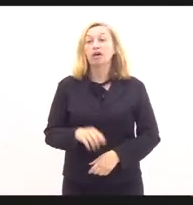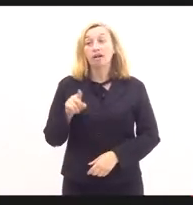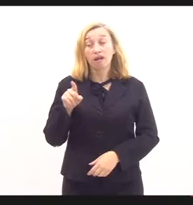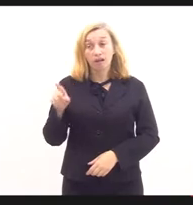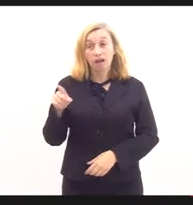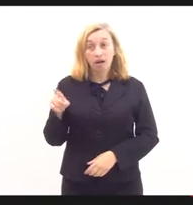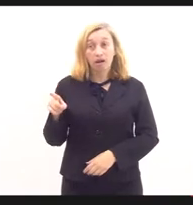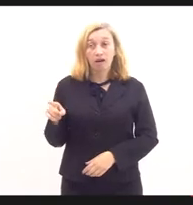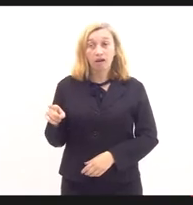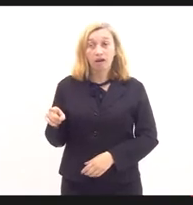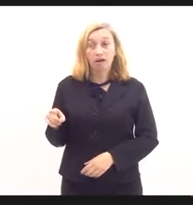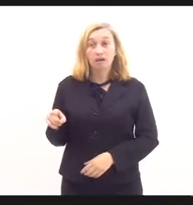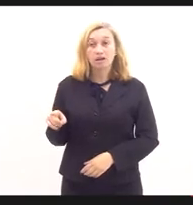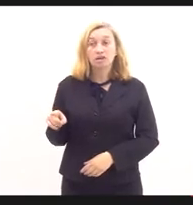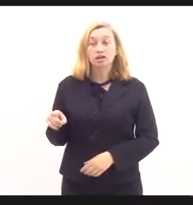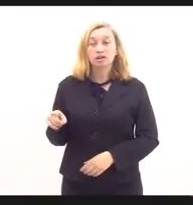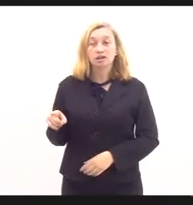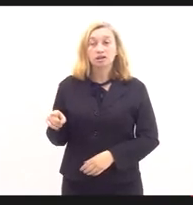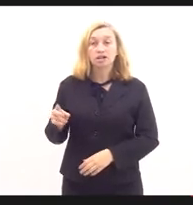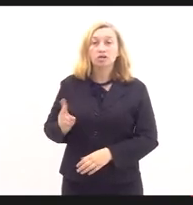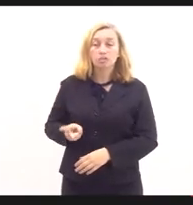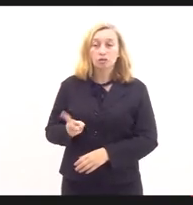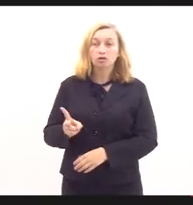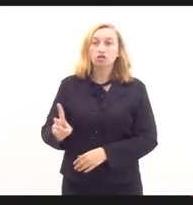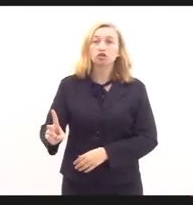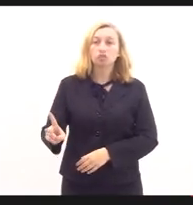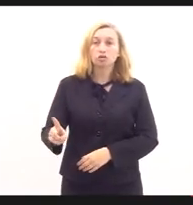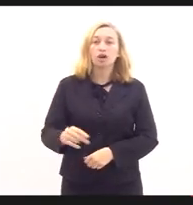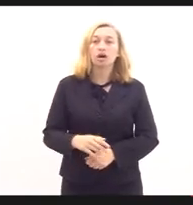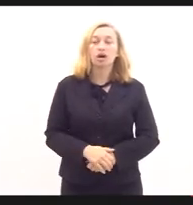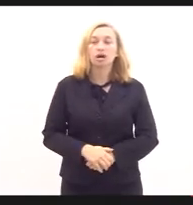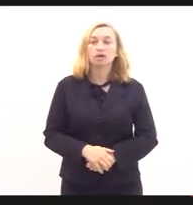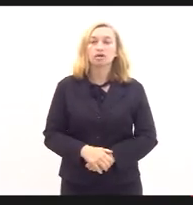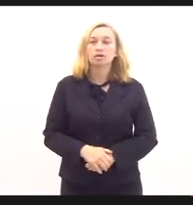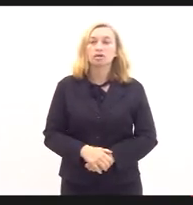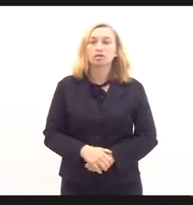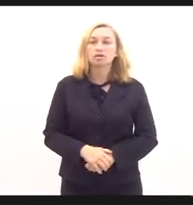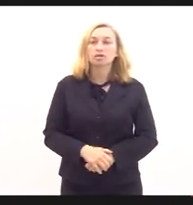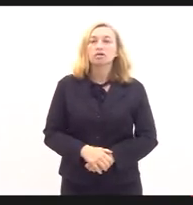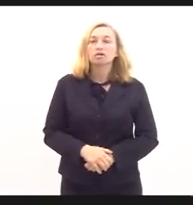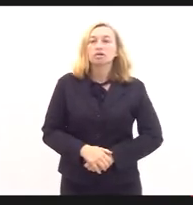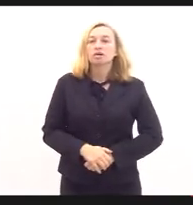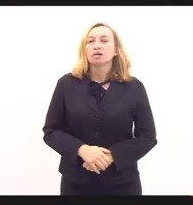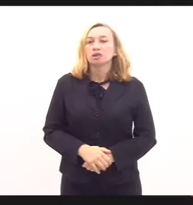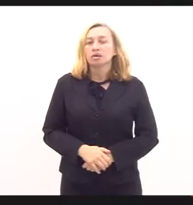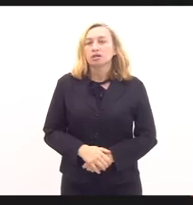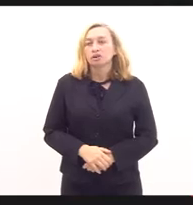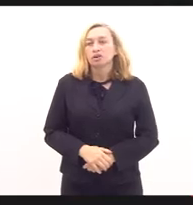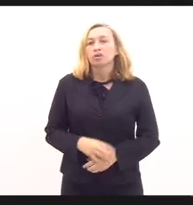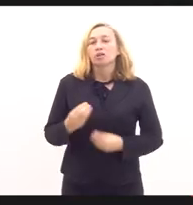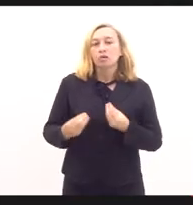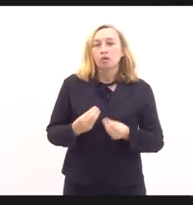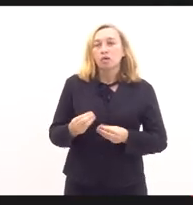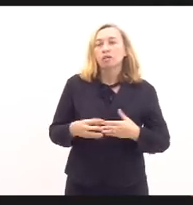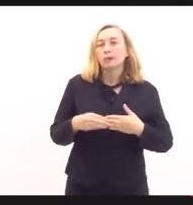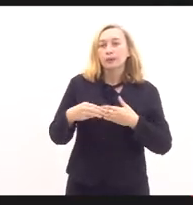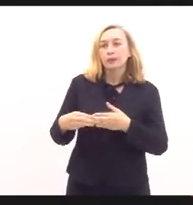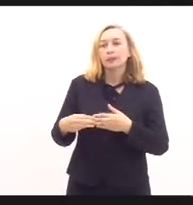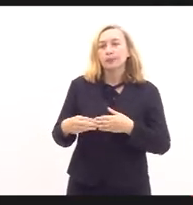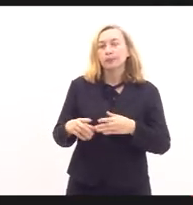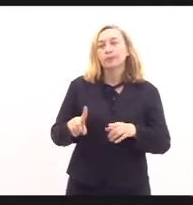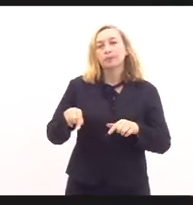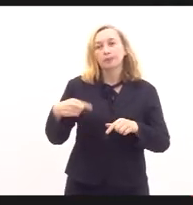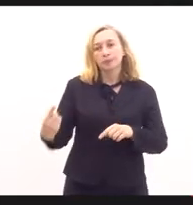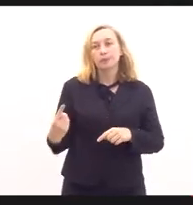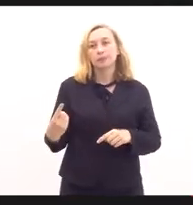é a Casa Civil que tem que dar esse andamento aí essa parte mais burocrática e como tem que seguir depois,